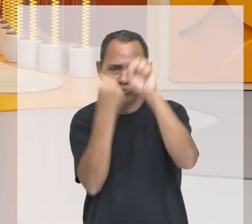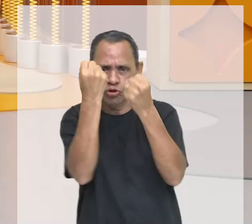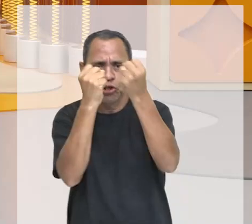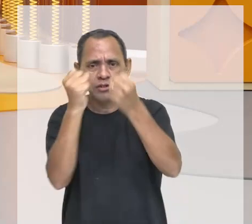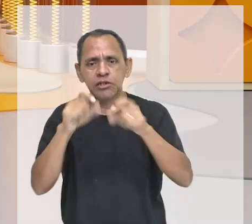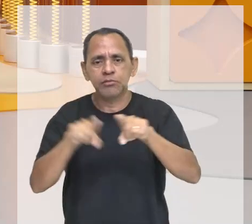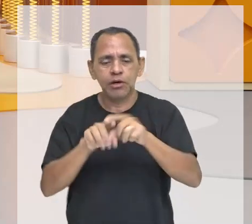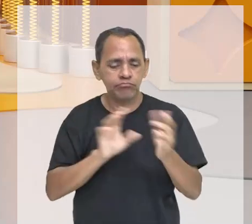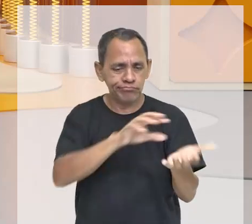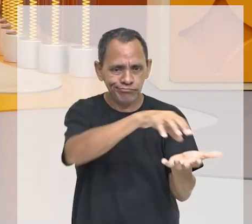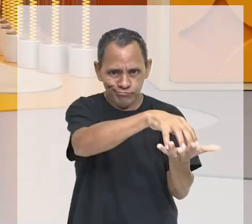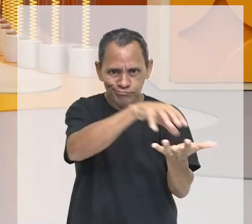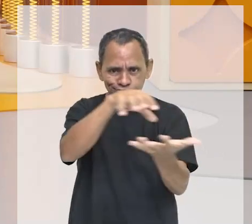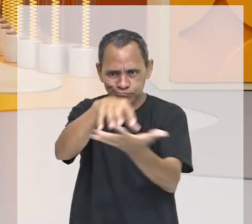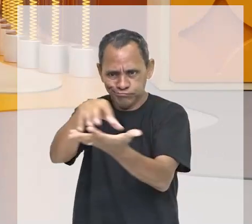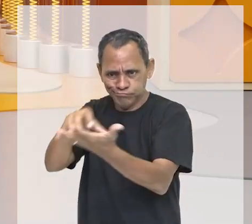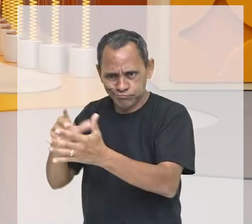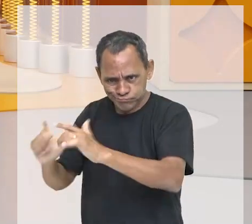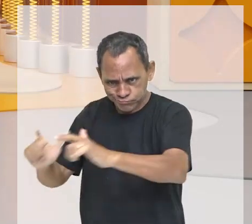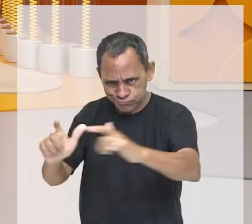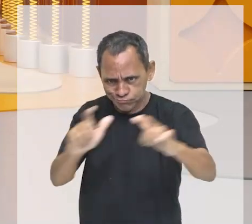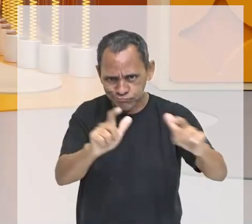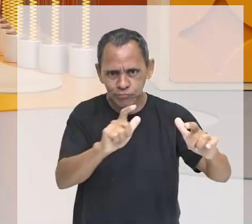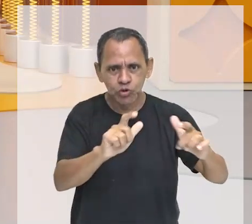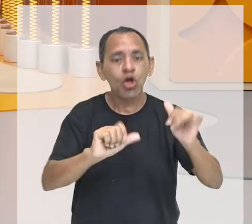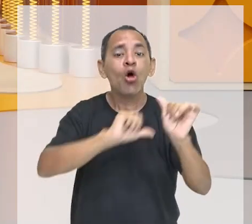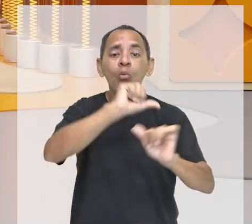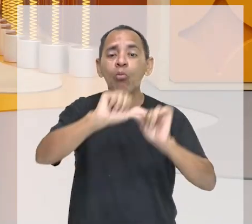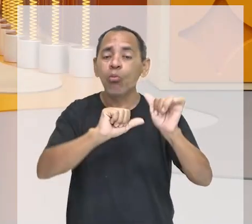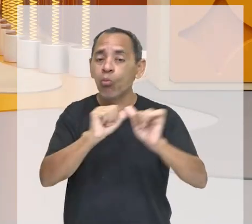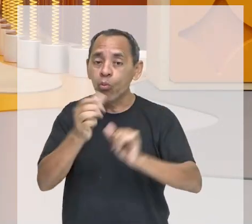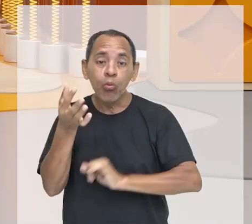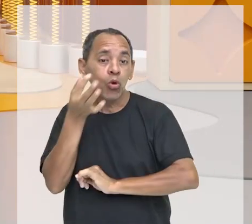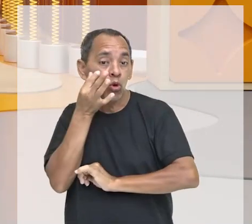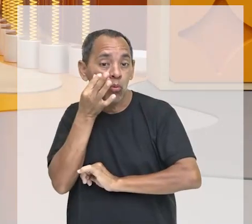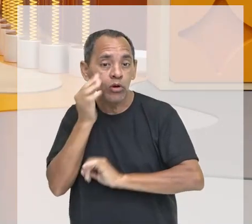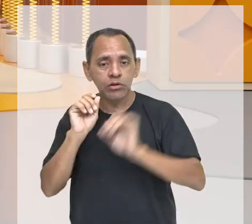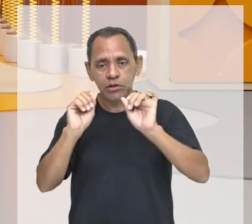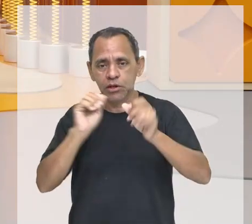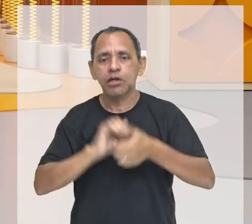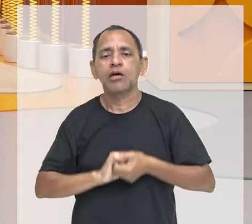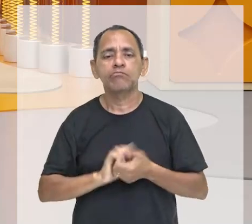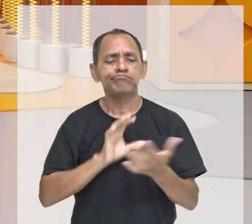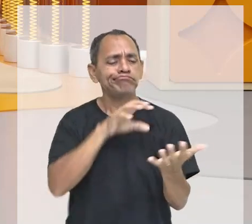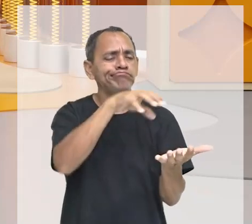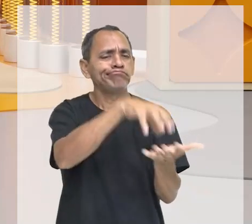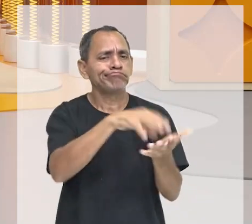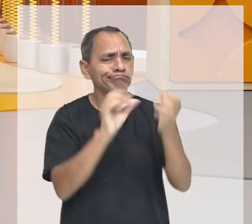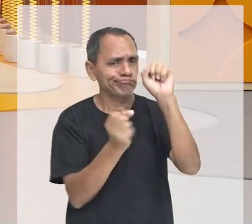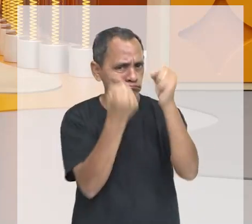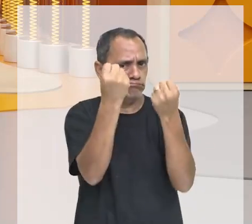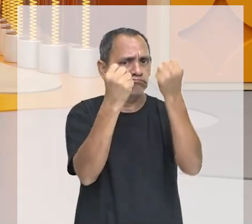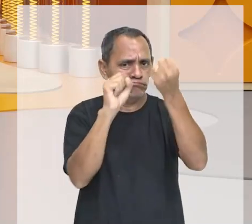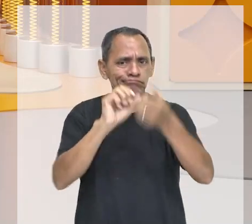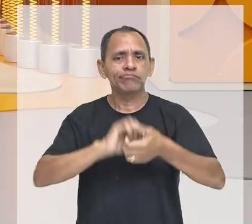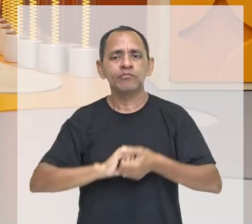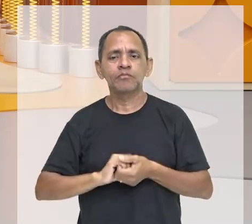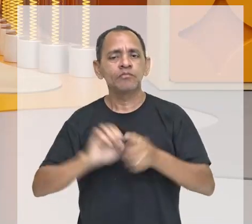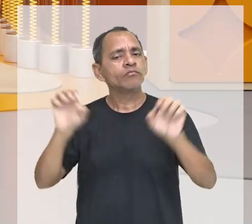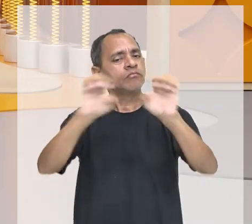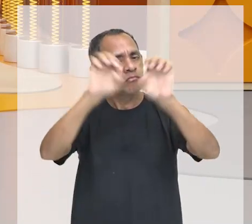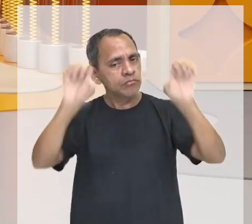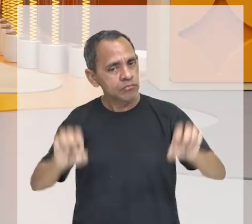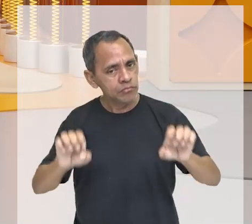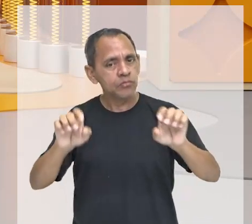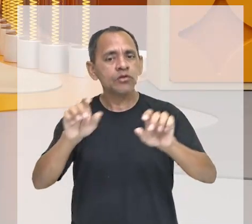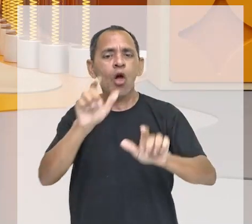os territórios se transformam com a presença da indústria, não é mesmo? Se transformam tanto em infraestrutura quanto